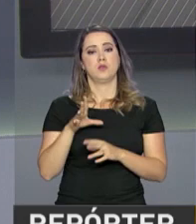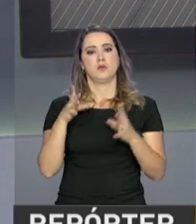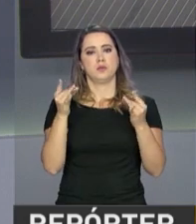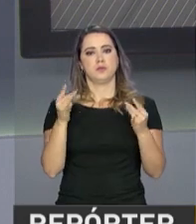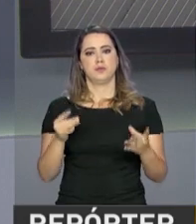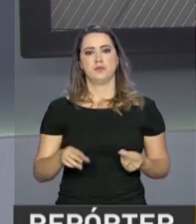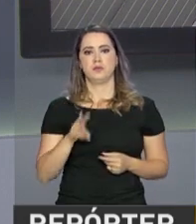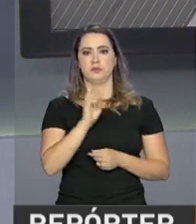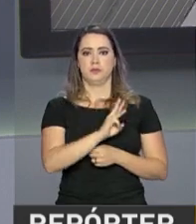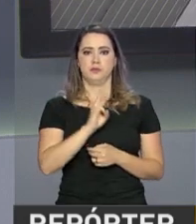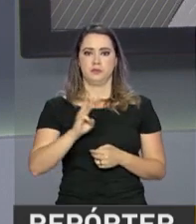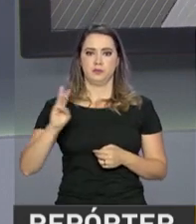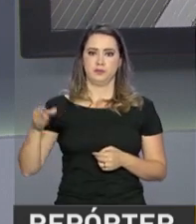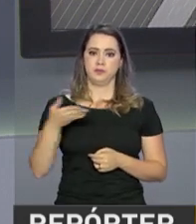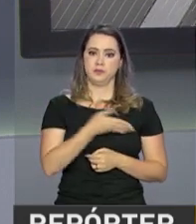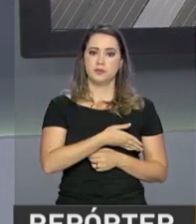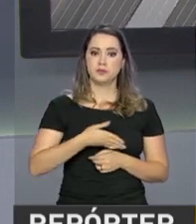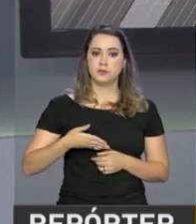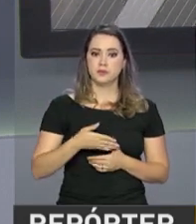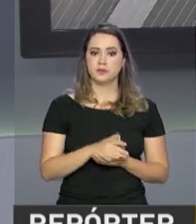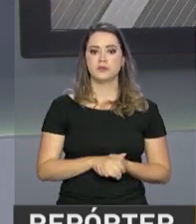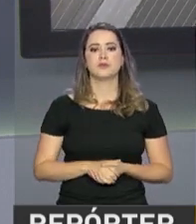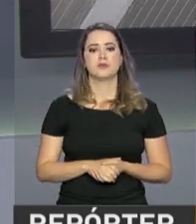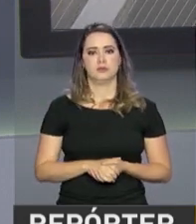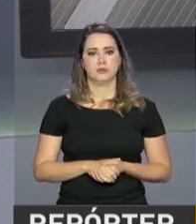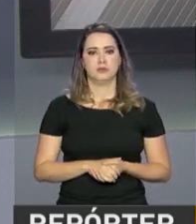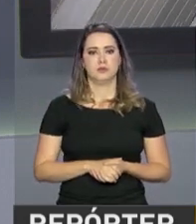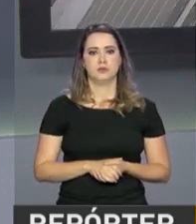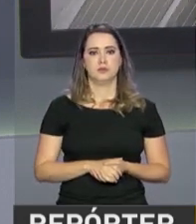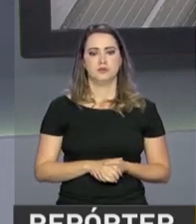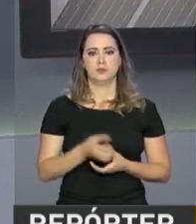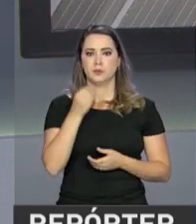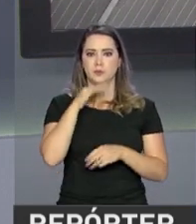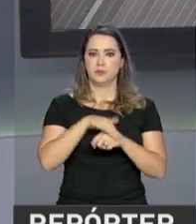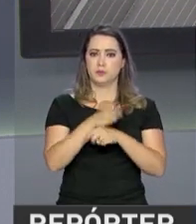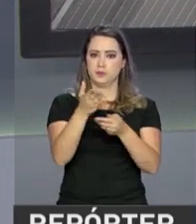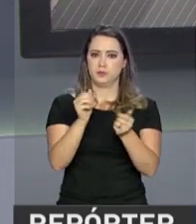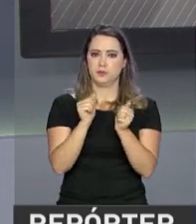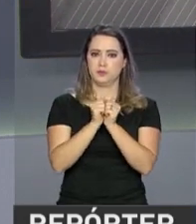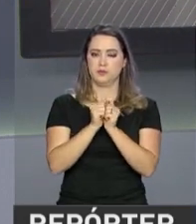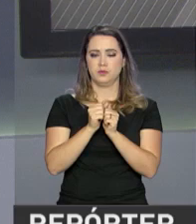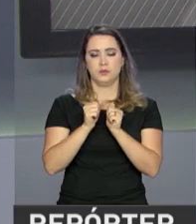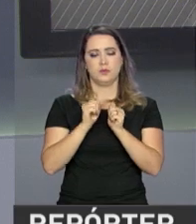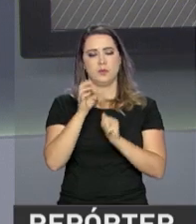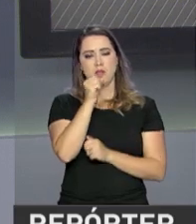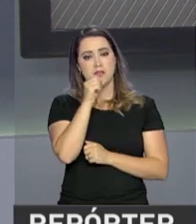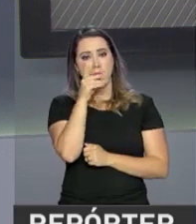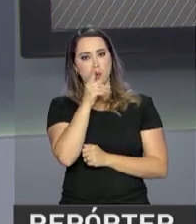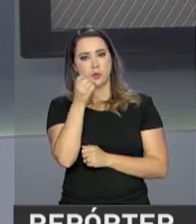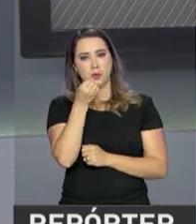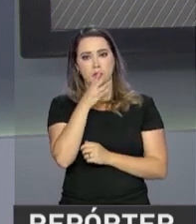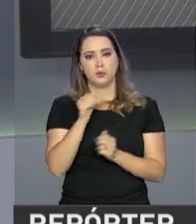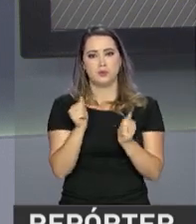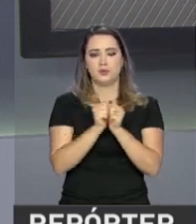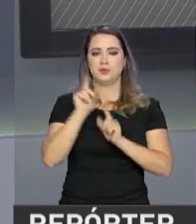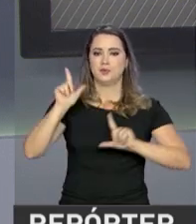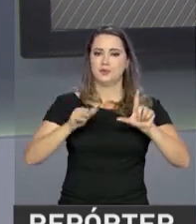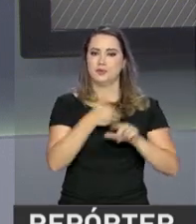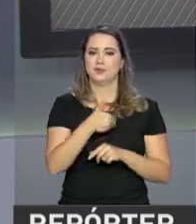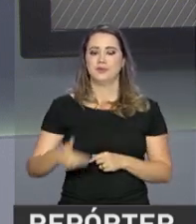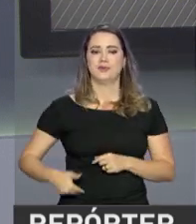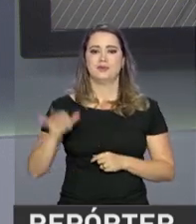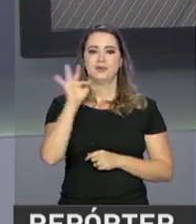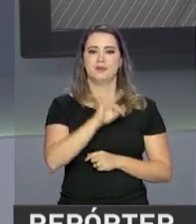toda a nossa programação também está na página da nbr na internet uma boa noite pra você um ótimo final de semana continue com a gente aqui na